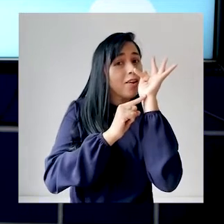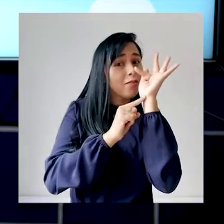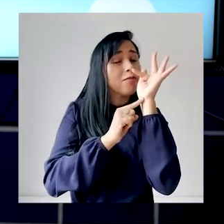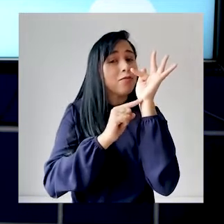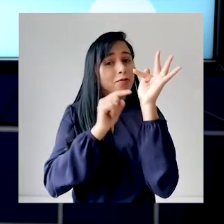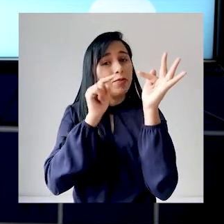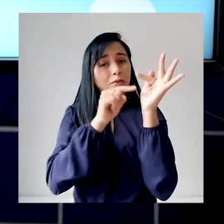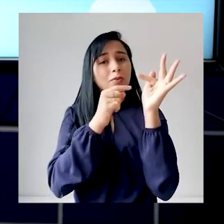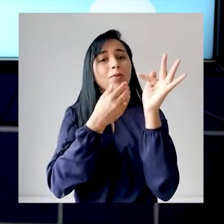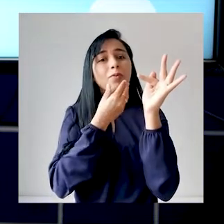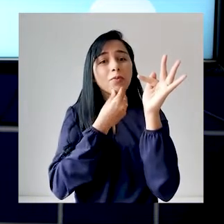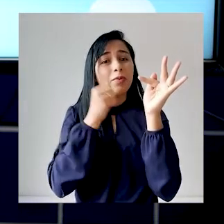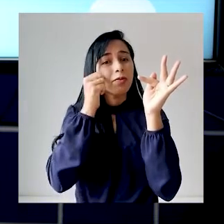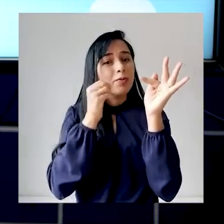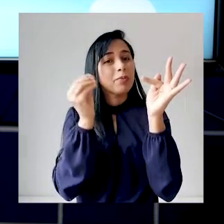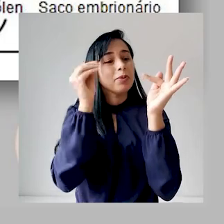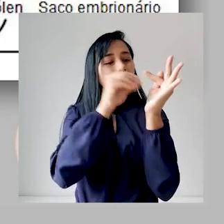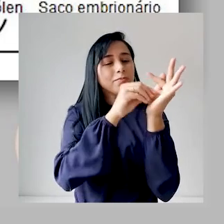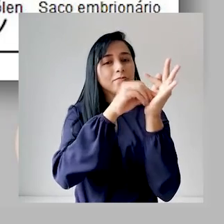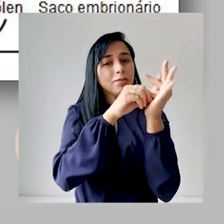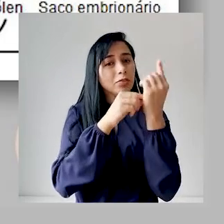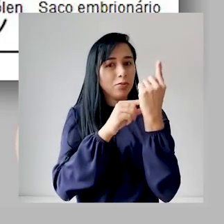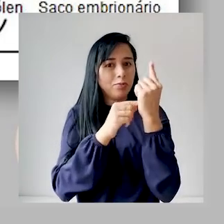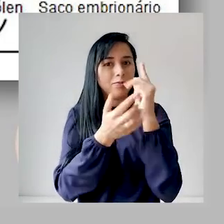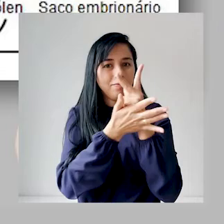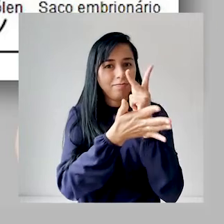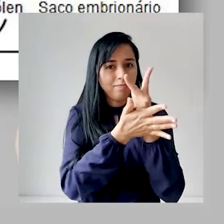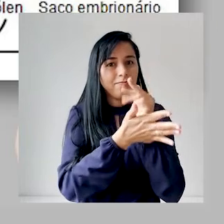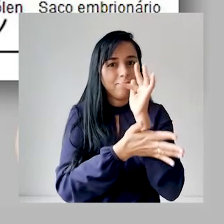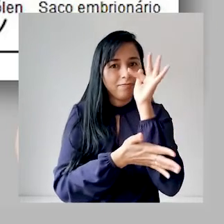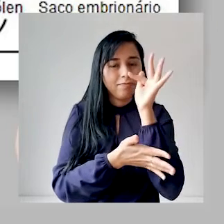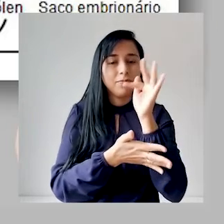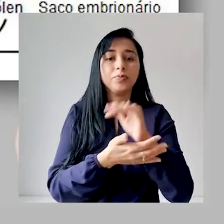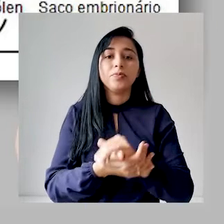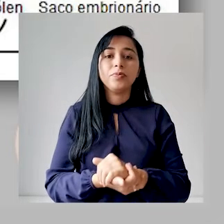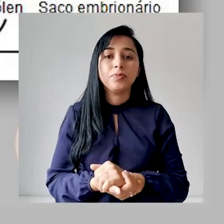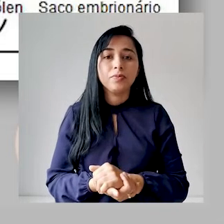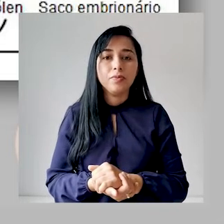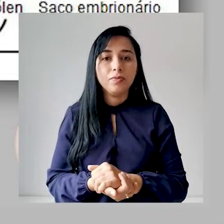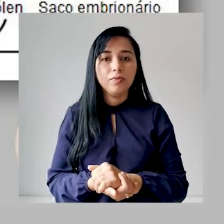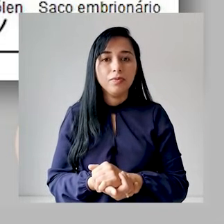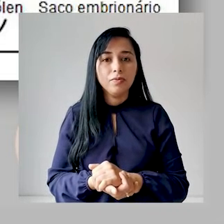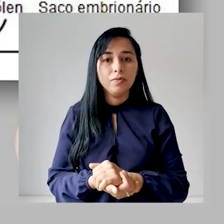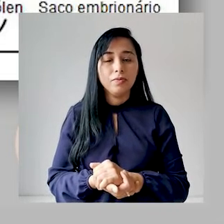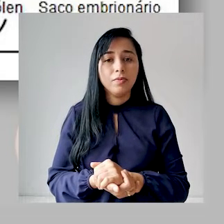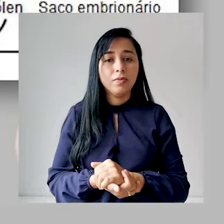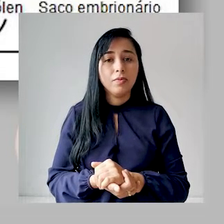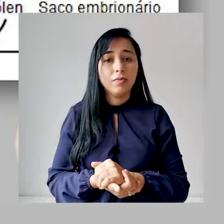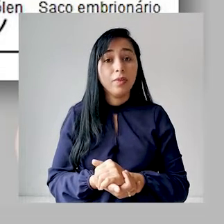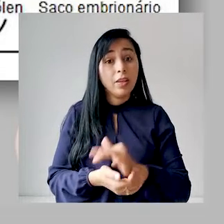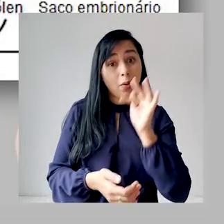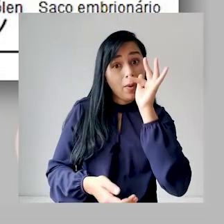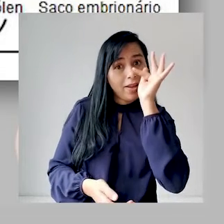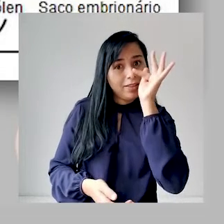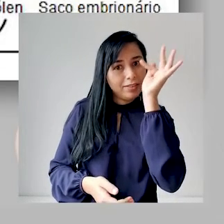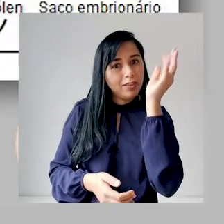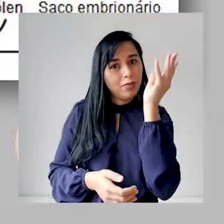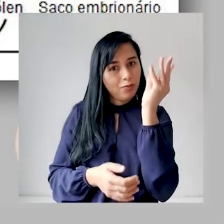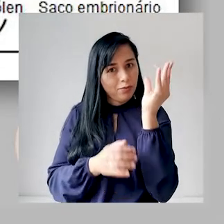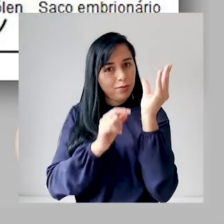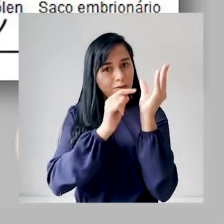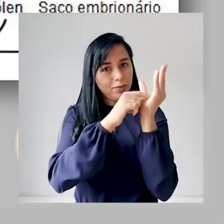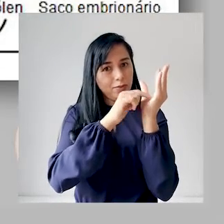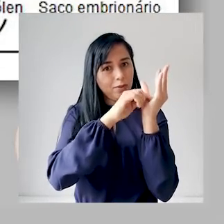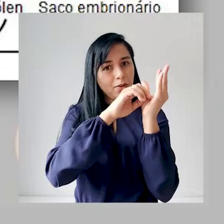dois sexos presentes. Essas estruturas precisam trocar os seus gametas para